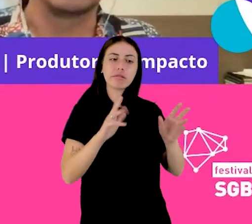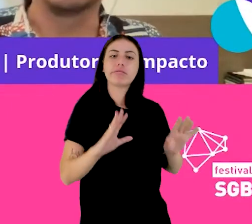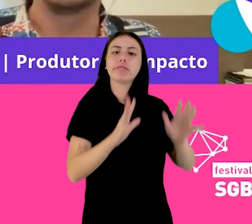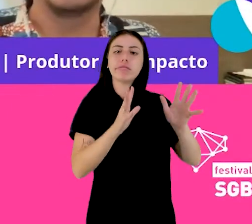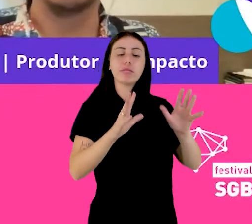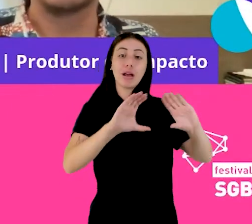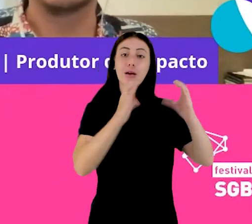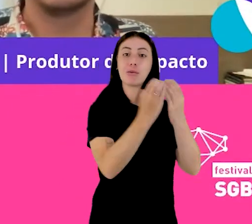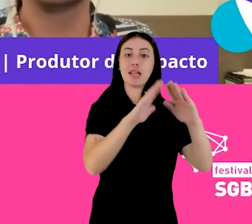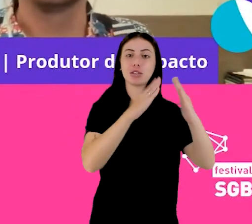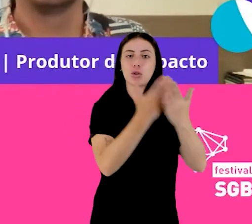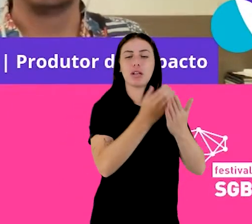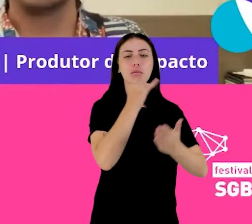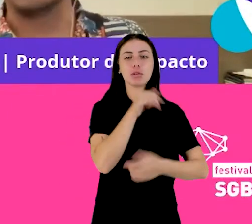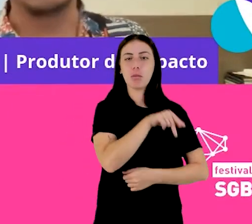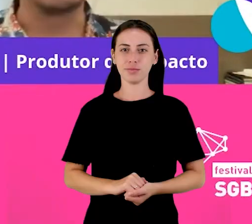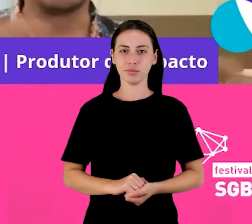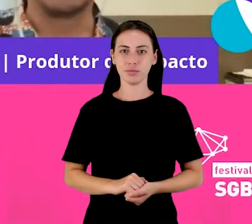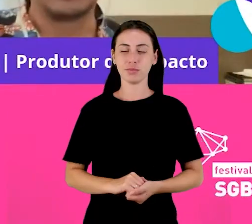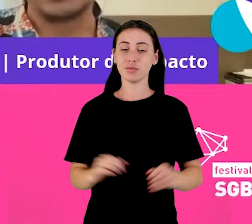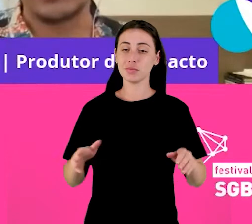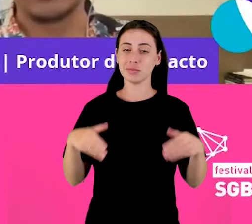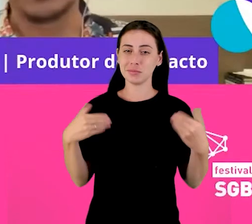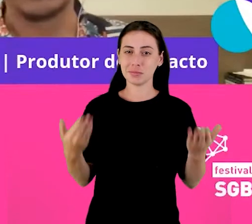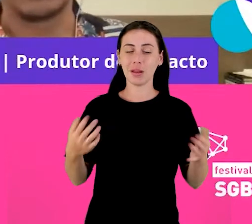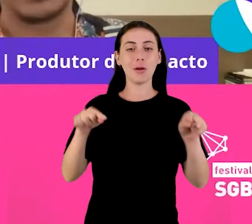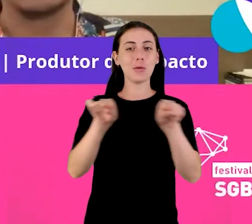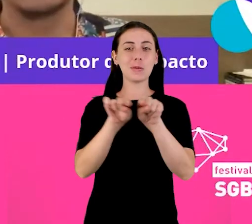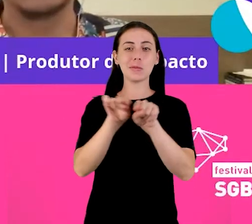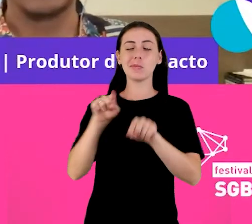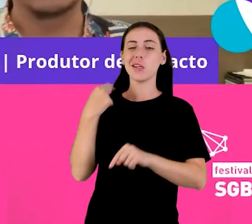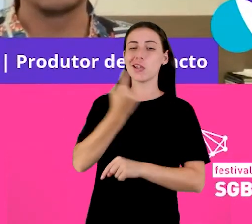sobre questões de gênero e sexualidade, para tentar reduzir o bullying e o abandono